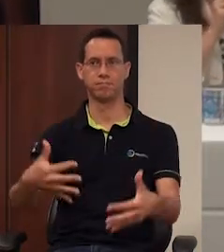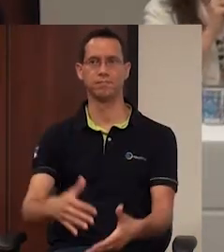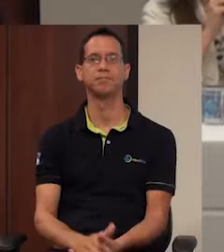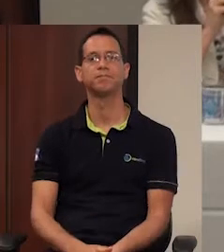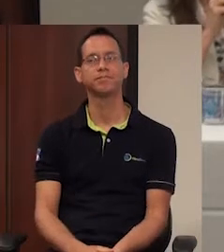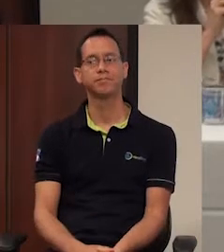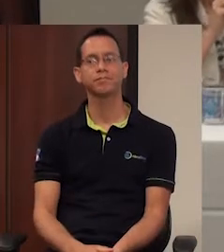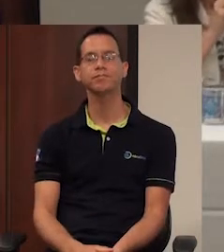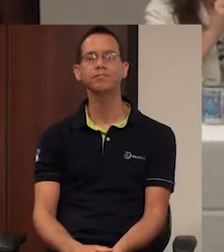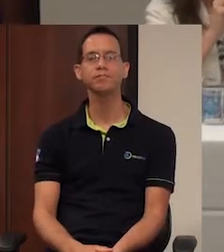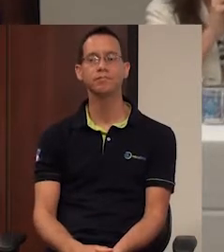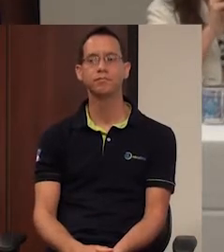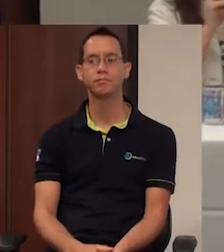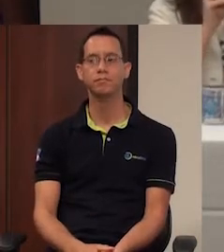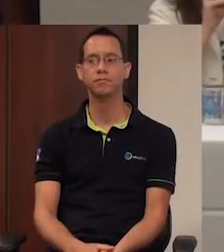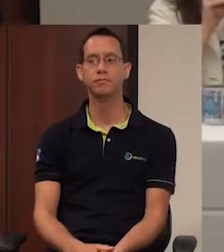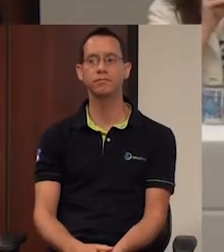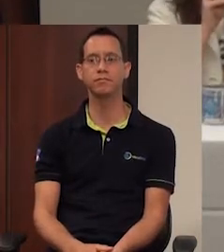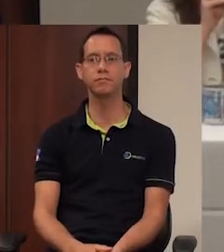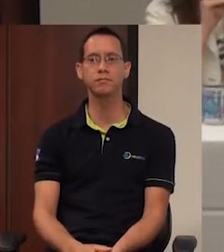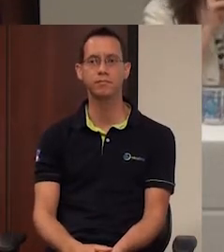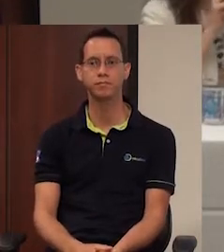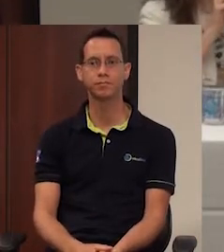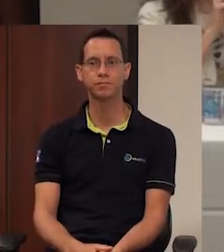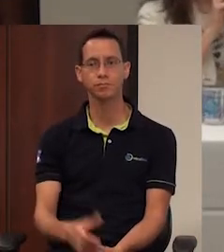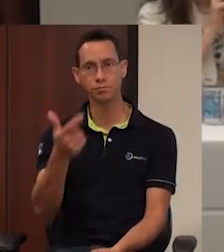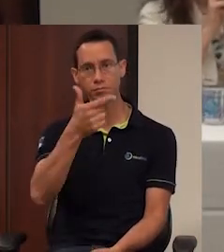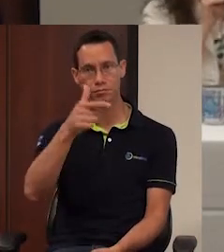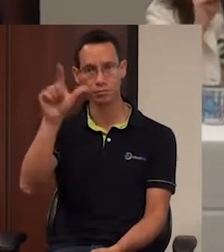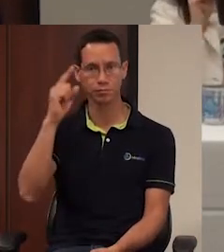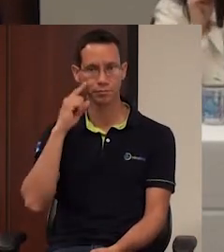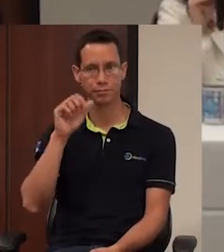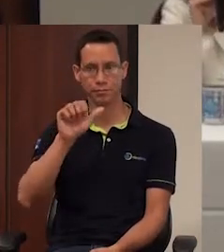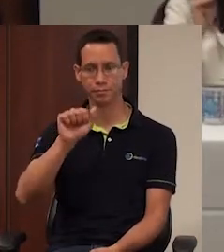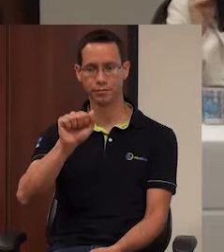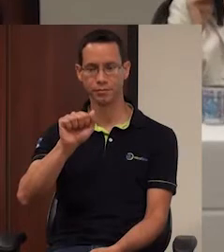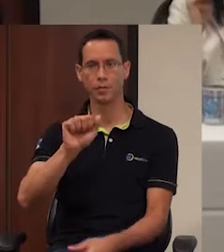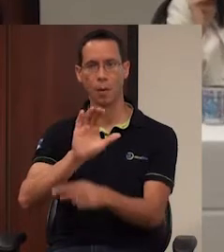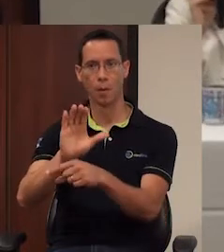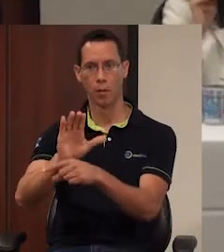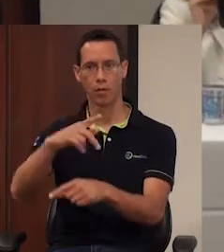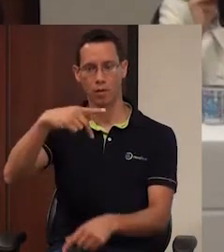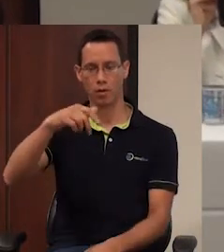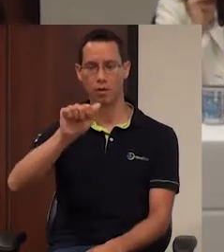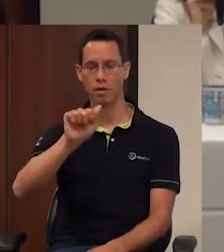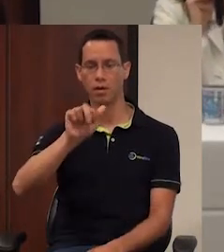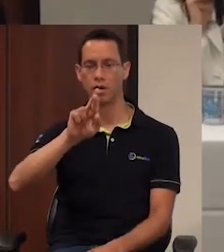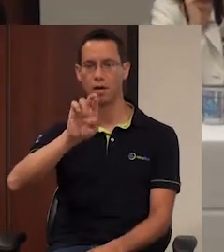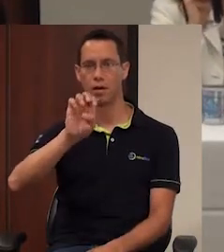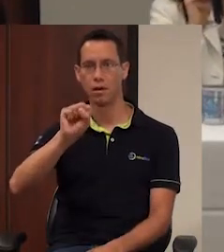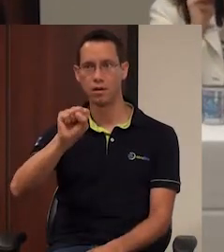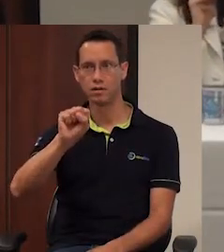Um outro meio comum do apoio, e por isso que eu falei de novo, do apoio dos pares e em que medida esse apoio de pares poderiam não